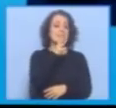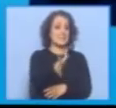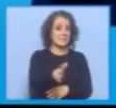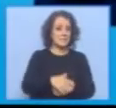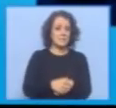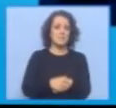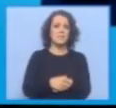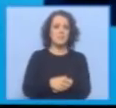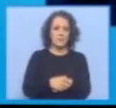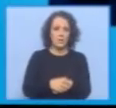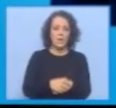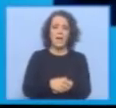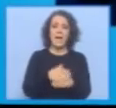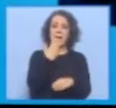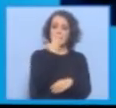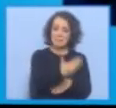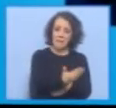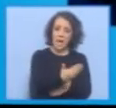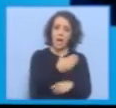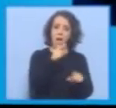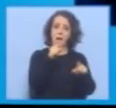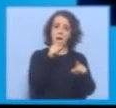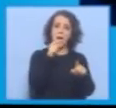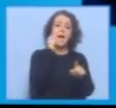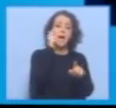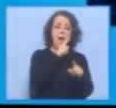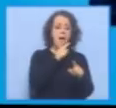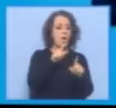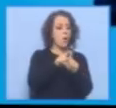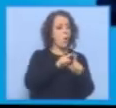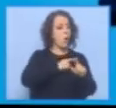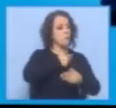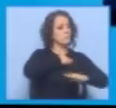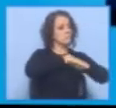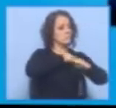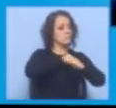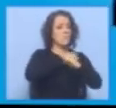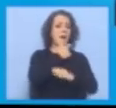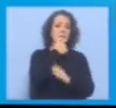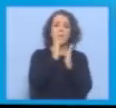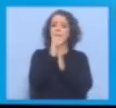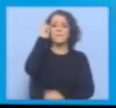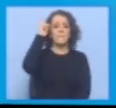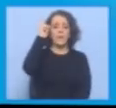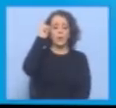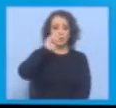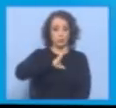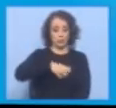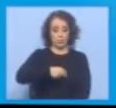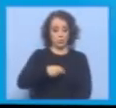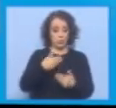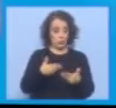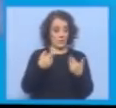tão humano, só podia ser Deus. E eu penso que com o mundo que temos, as